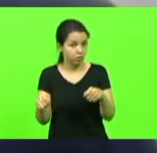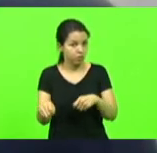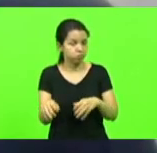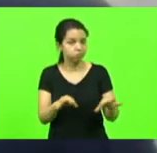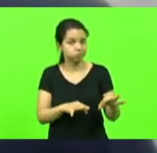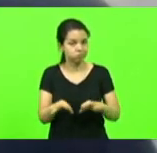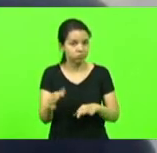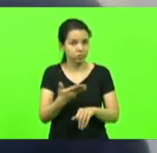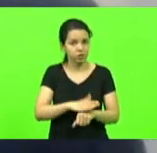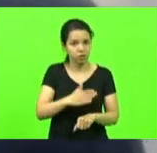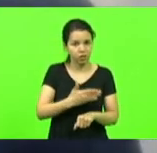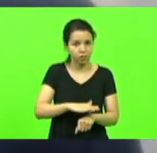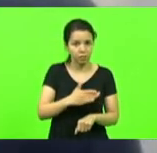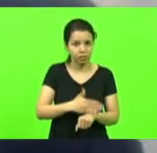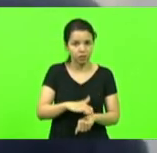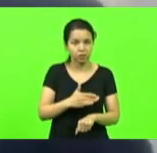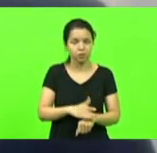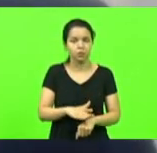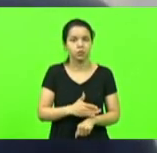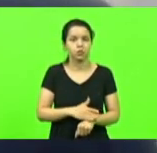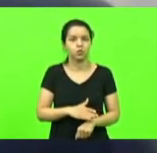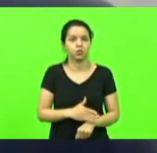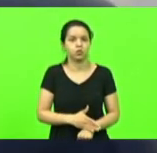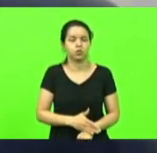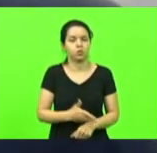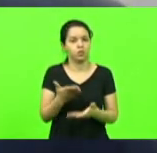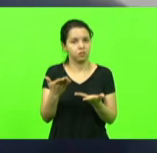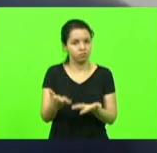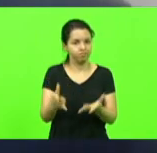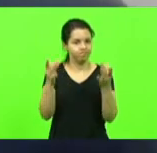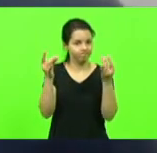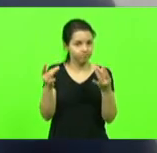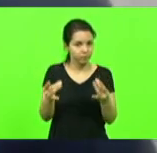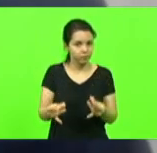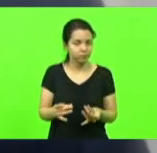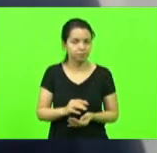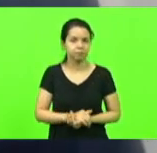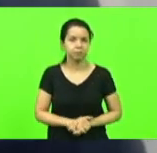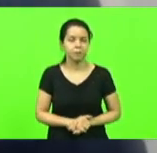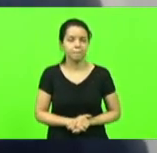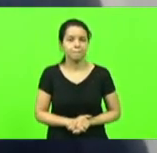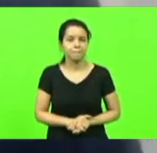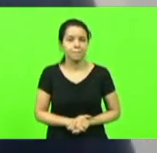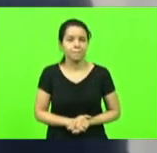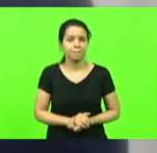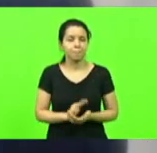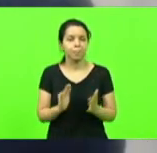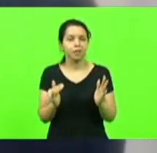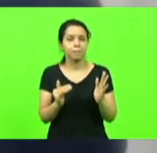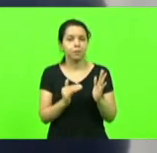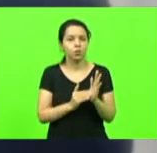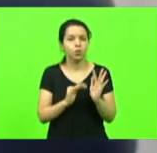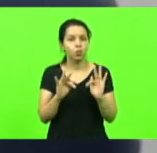capacitação neste quesito especificamente. Por último, eu gostaria de salientar